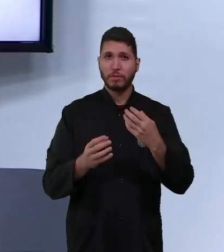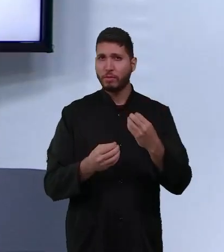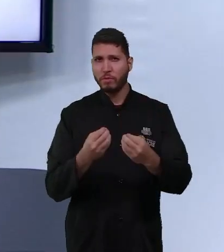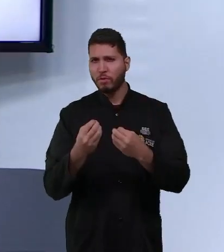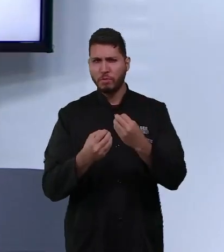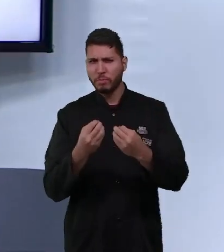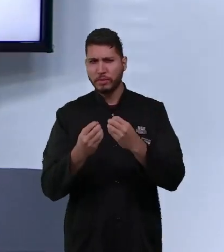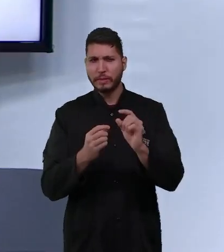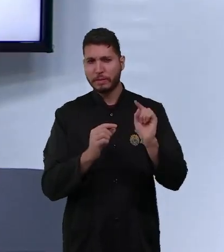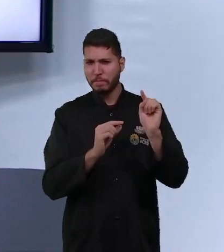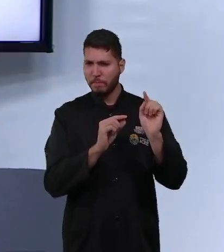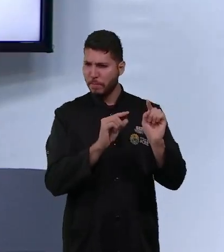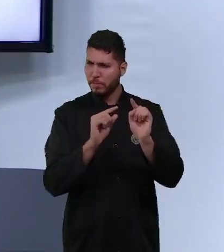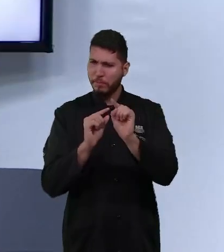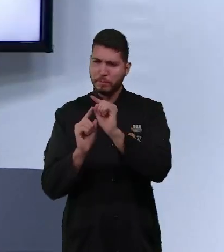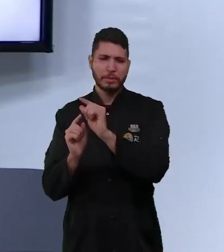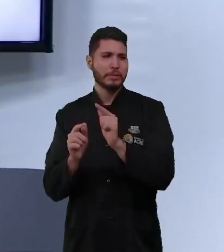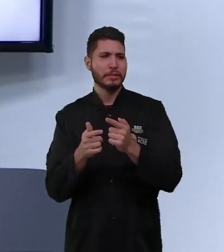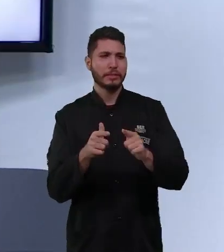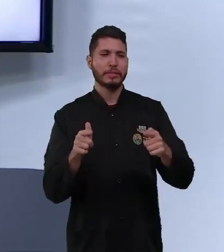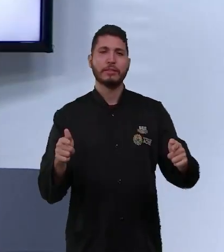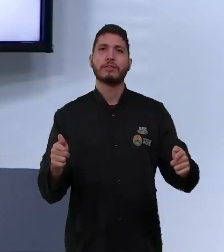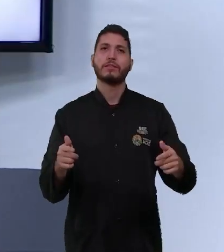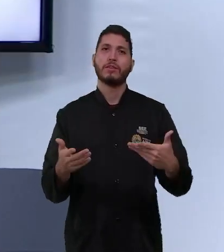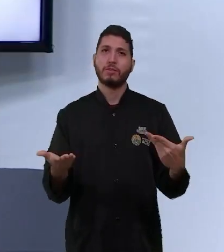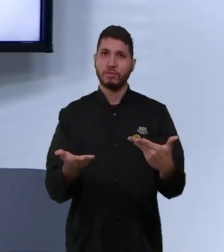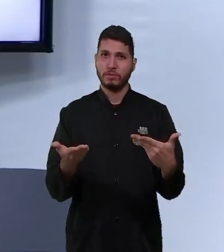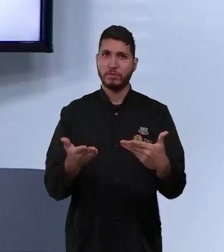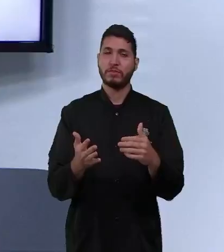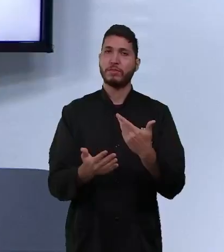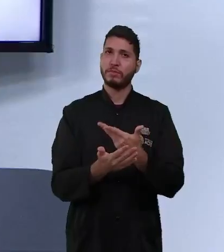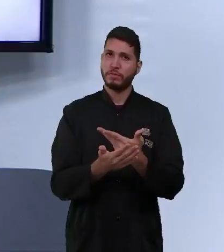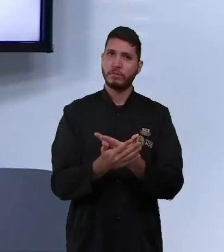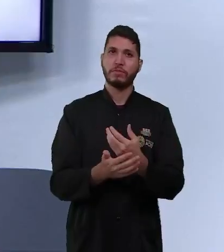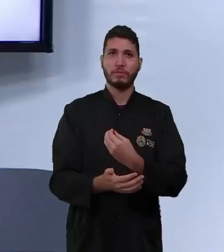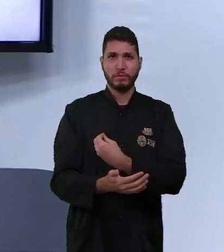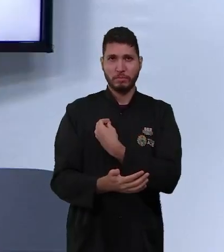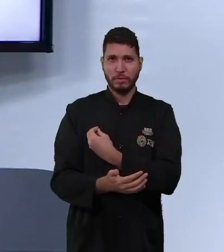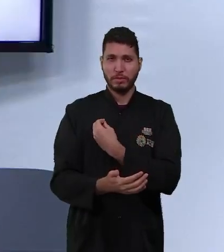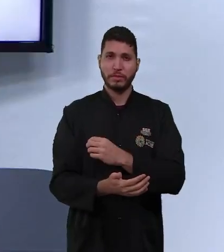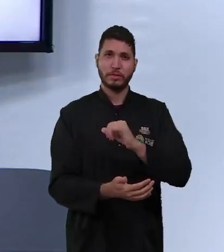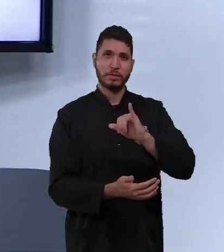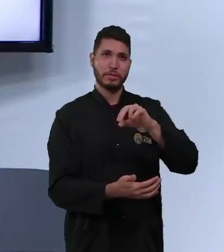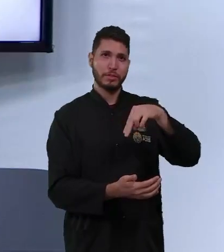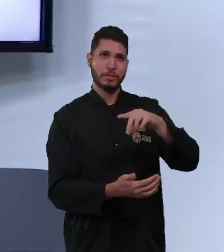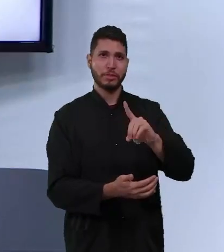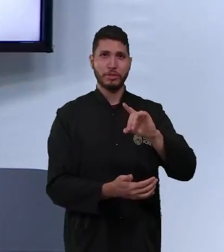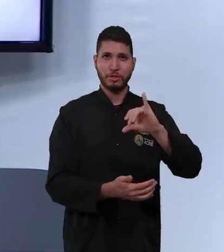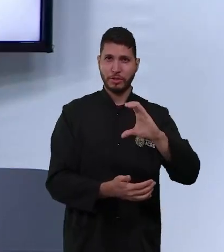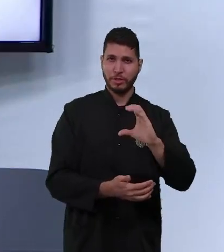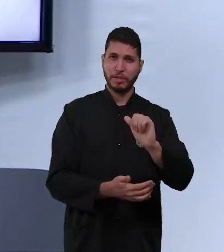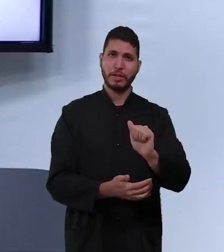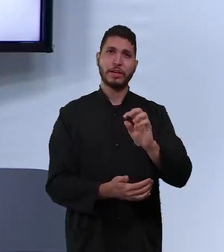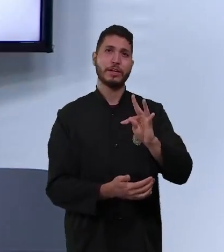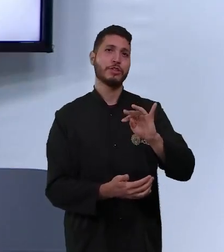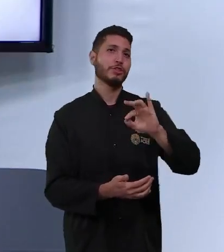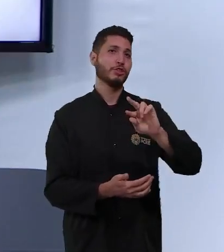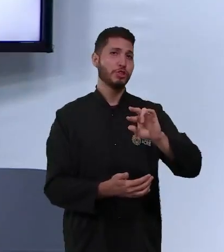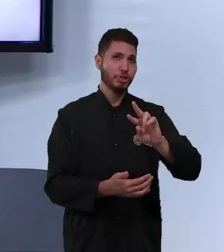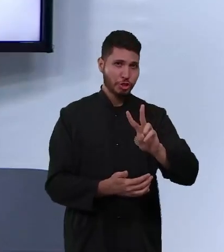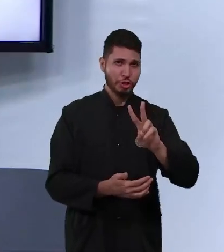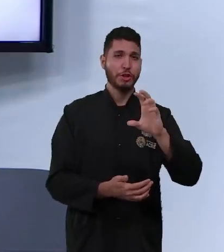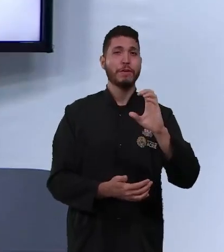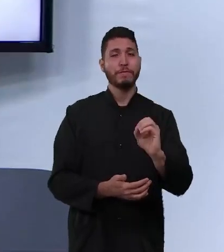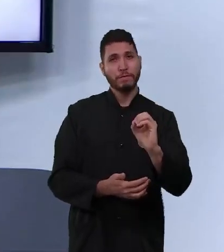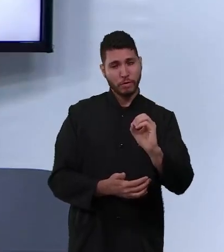ficariam? Hoje nós vamos estudar os verbos no presente do indicativo. E o que são, professora, verbos no